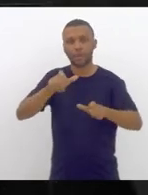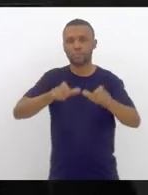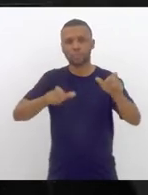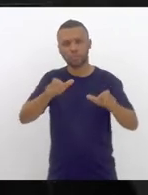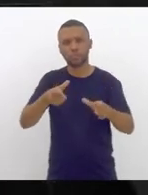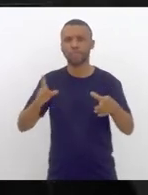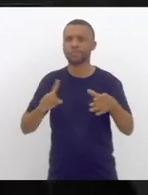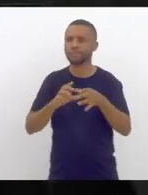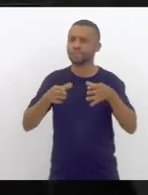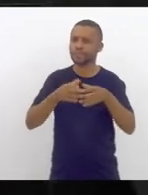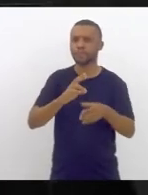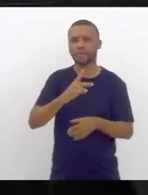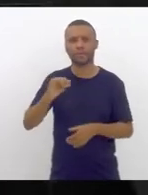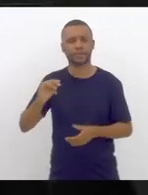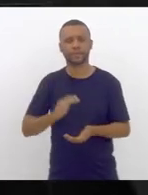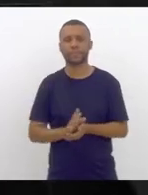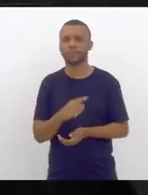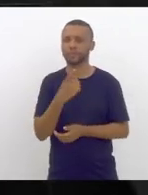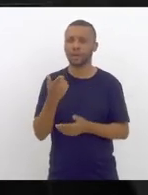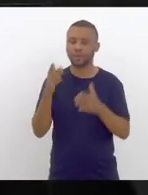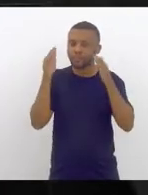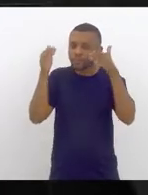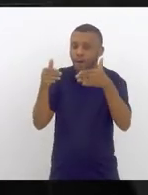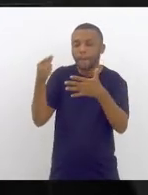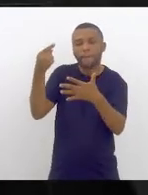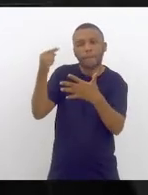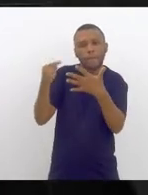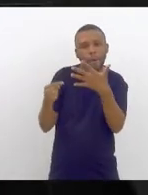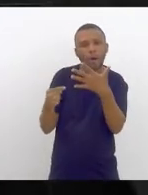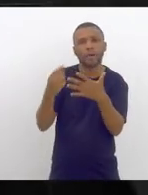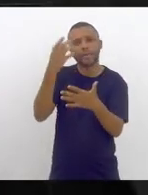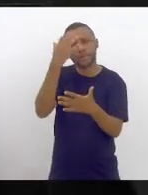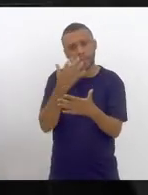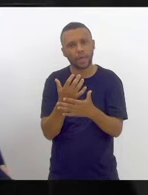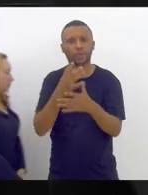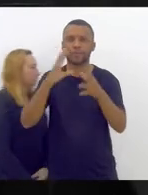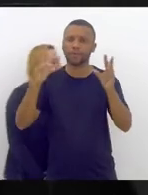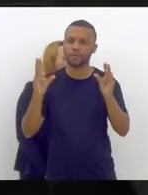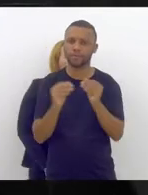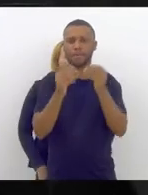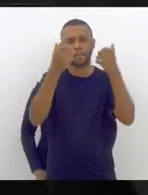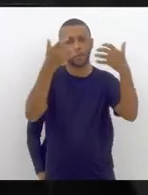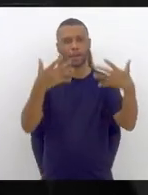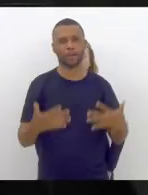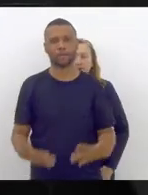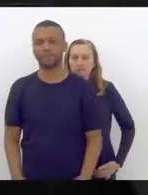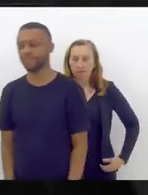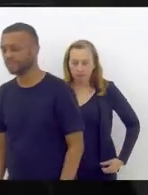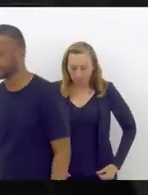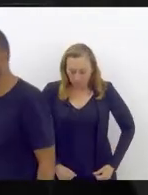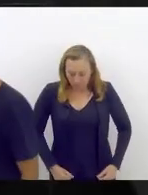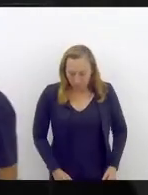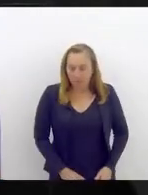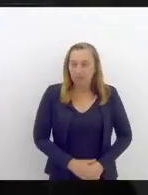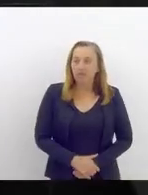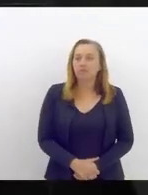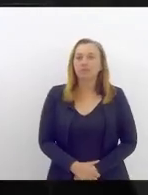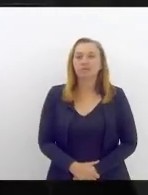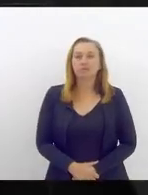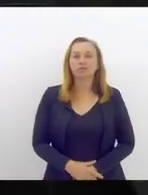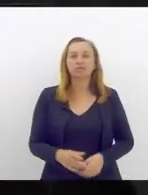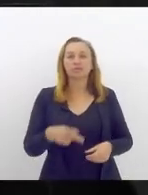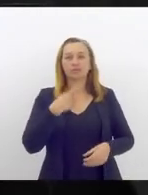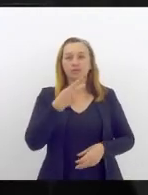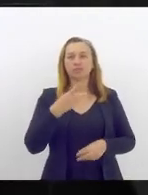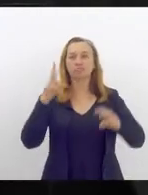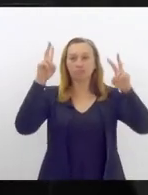praticamente e nós apontamos para algumas questões muito sérias que eu vou aqui resumidamente apontar não sei antes de lembrar Estamos tratando de um